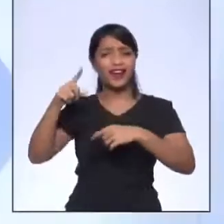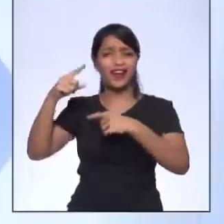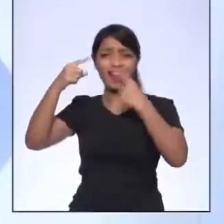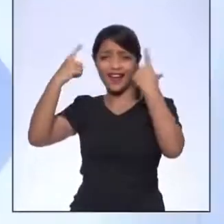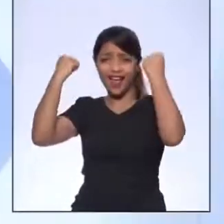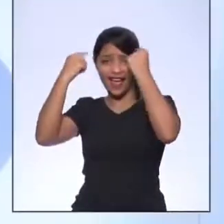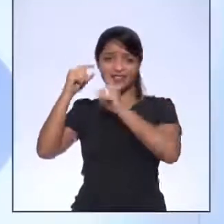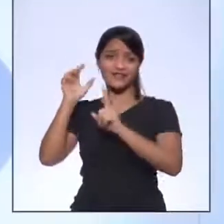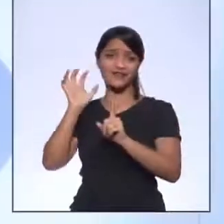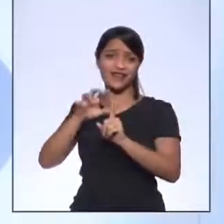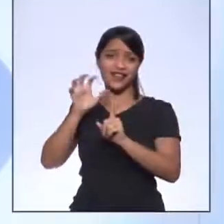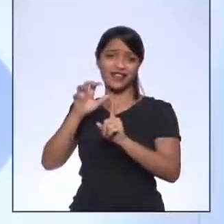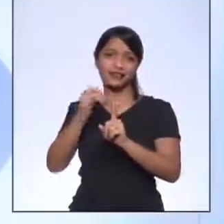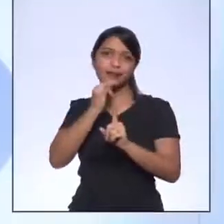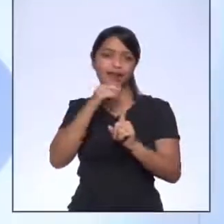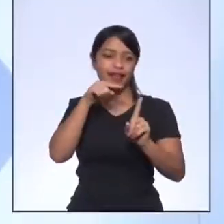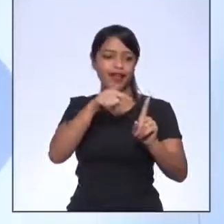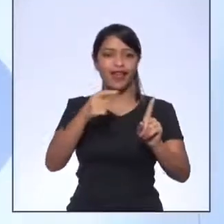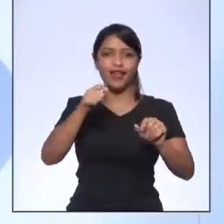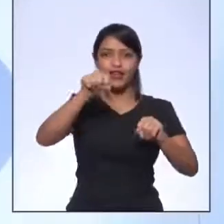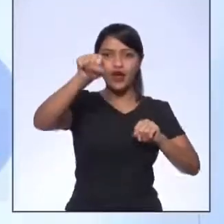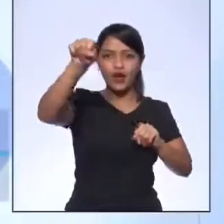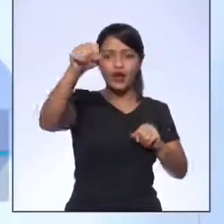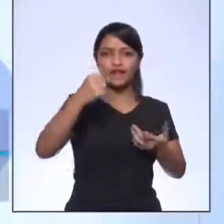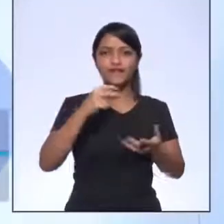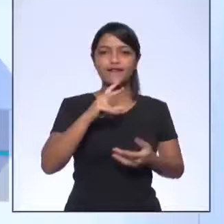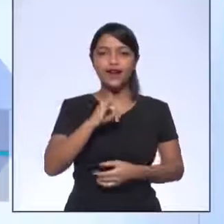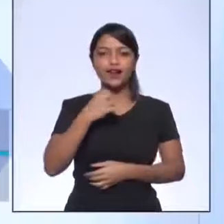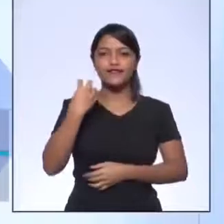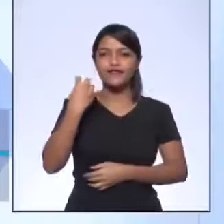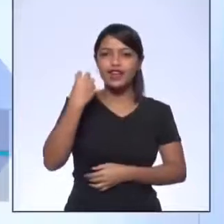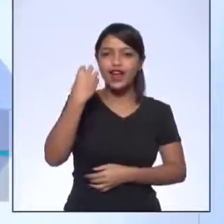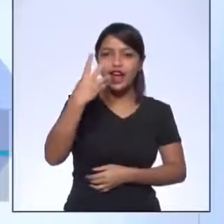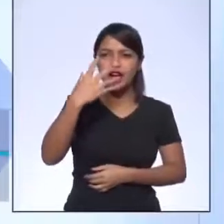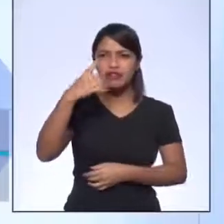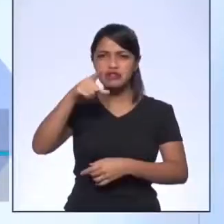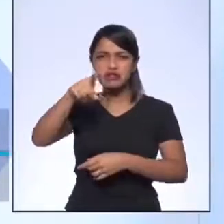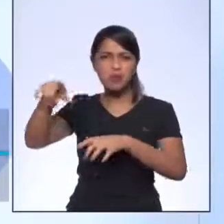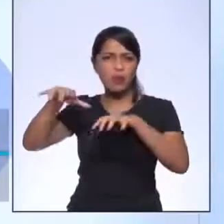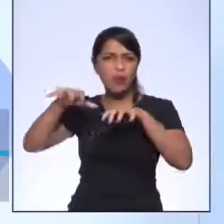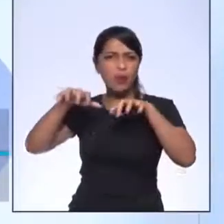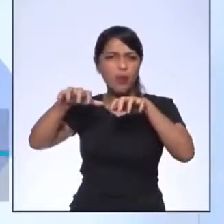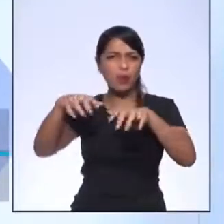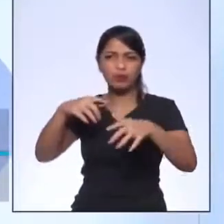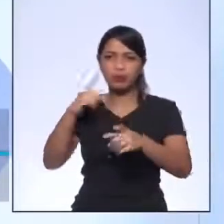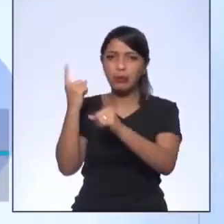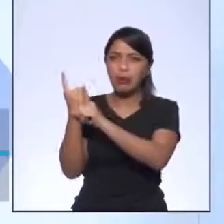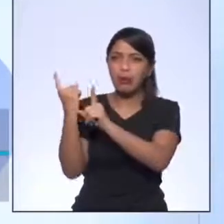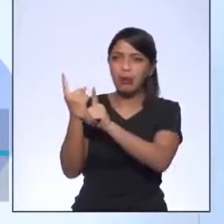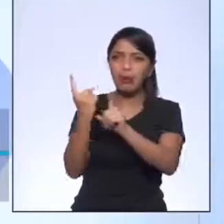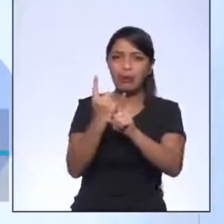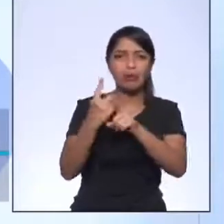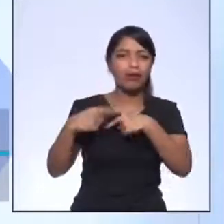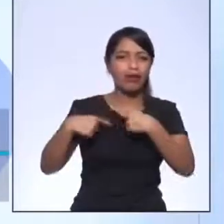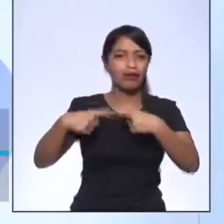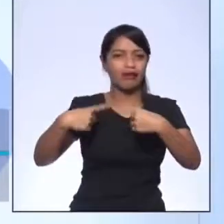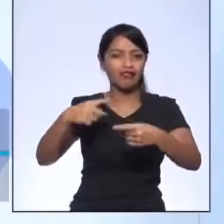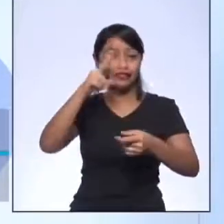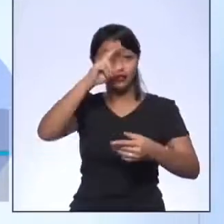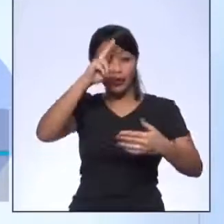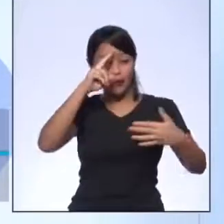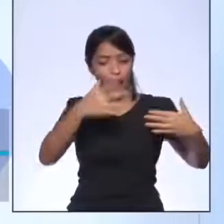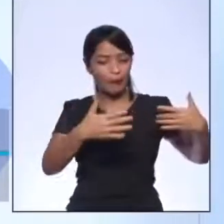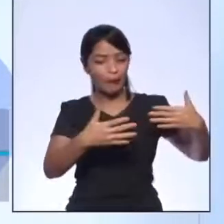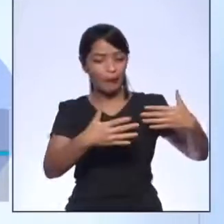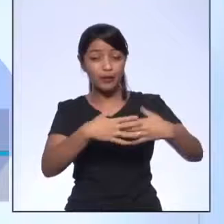fazer uma viagem, ele encontra alguns monstros, e ele tem toda aquela trajetória. Essa forma que nós contamos a